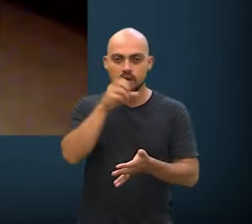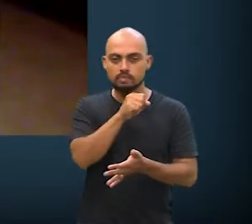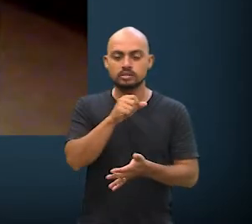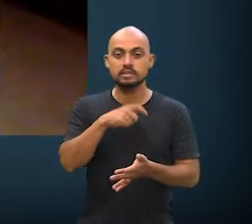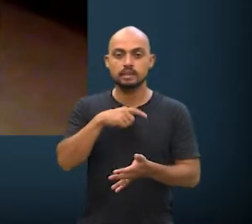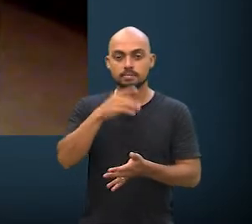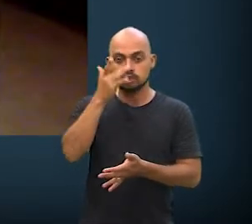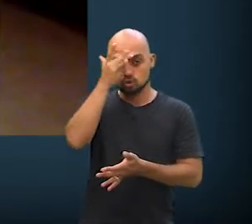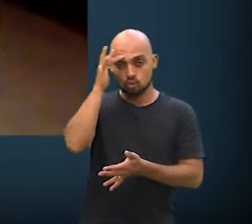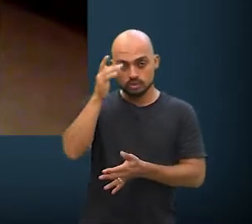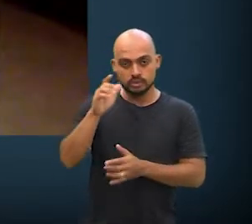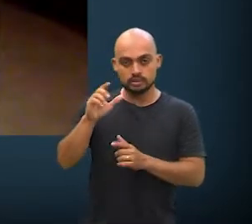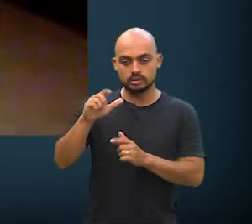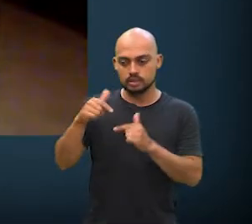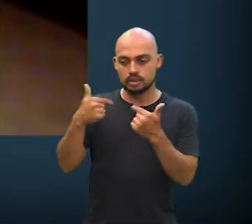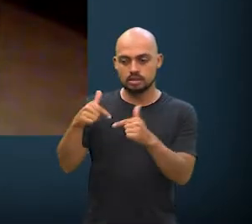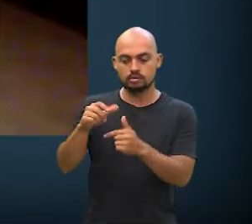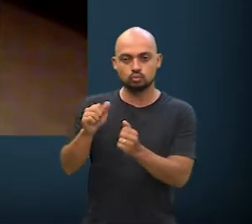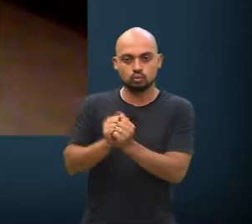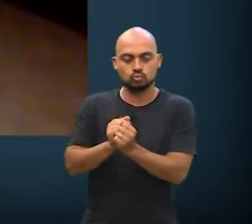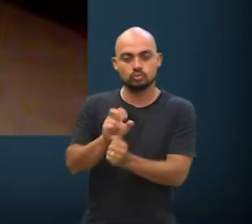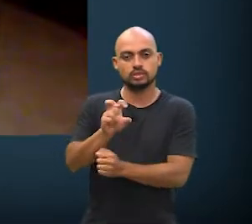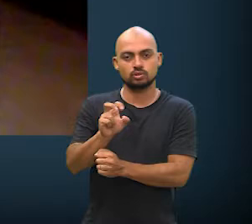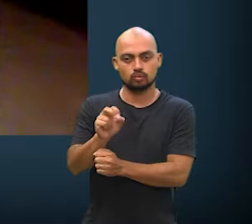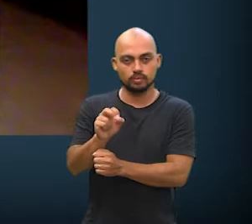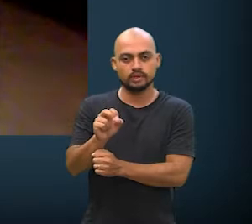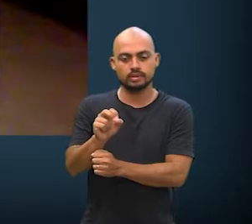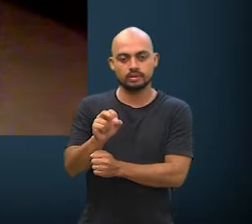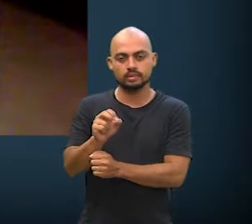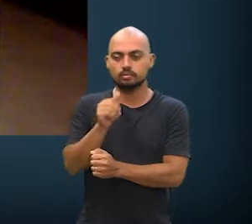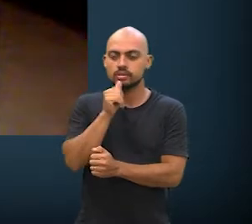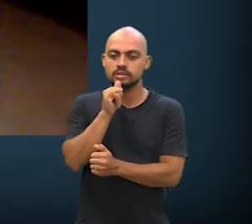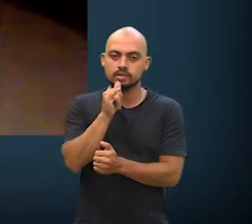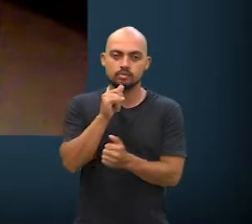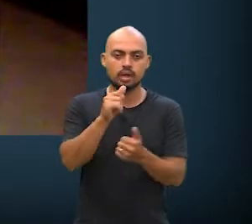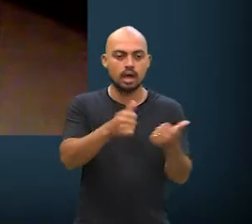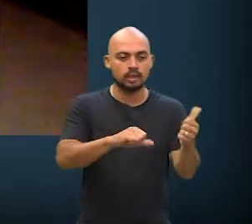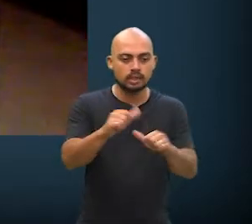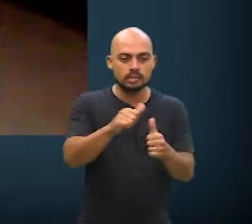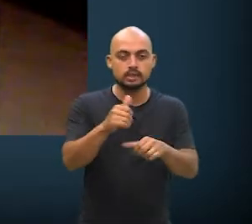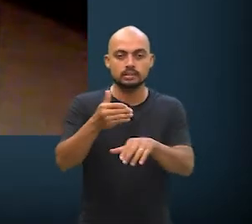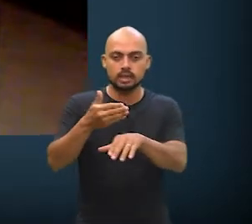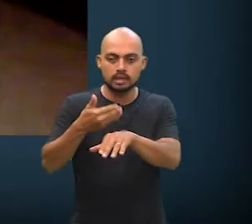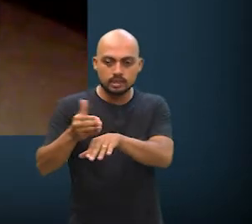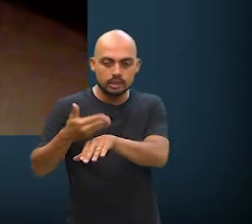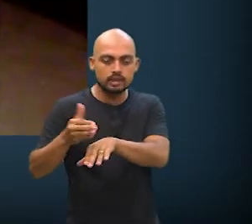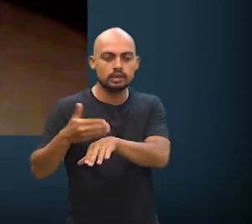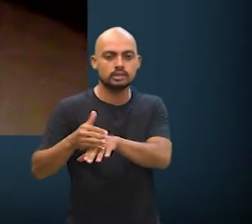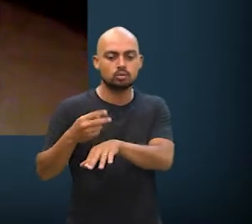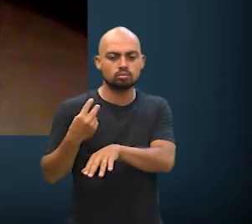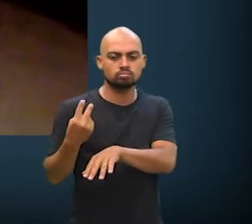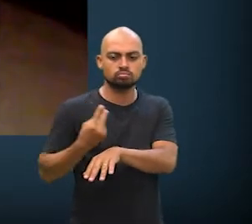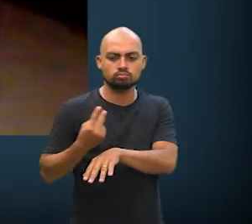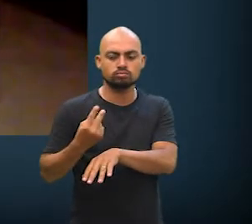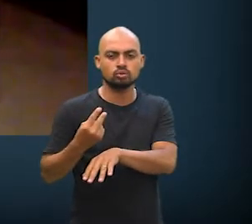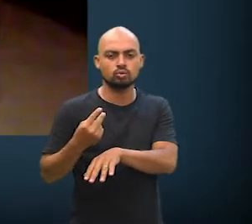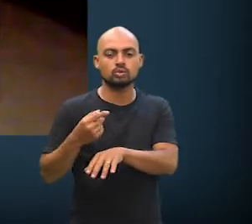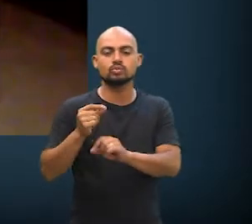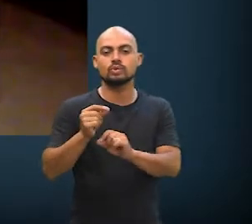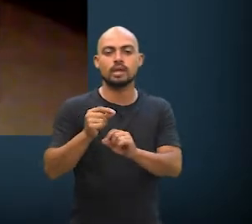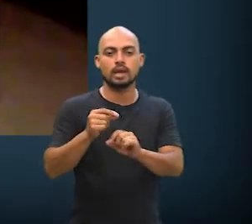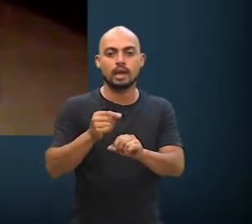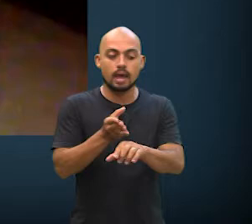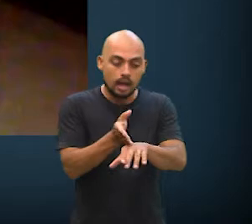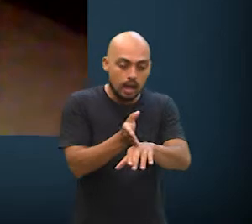50 colaboradores trabalhando conosco hoje, tanto analistas quanto os traders, enfim, tudo isso, a gente consegue prever algumas